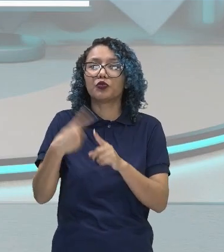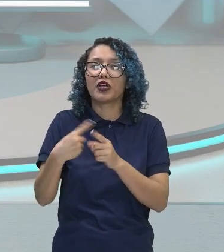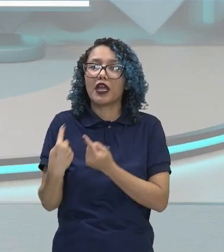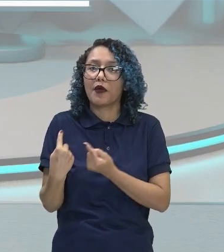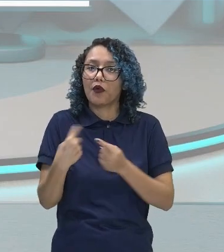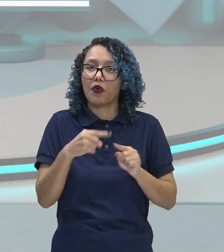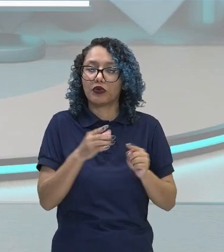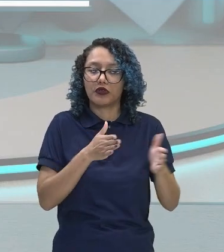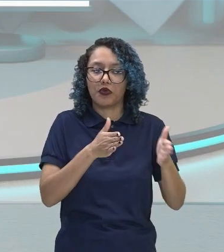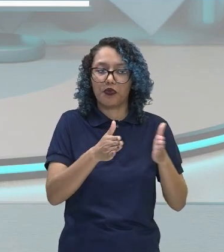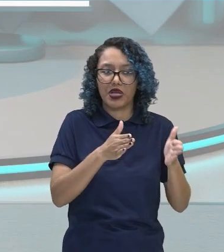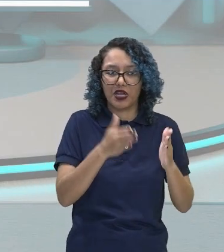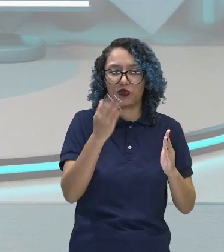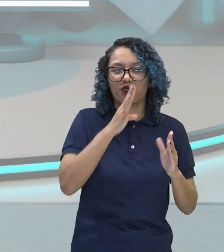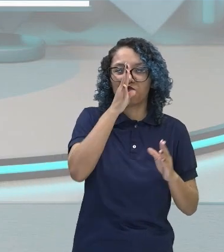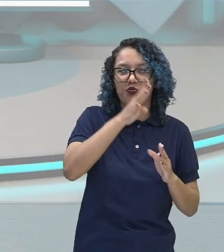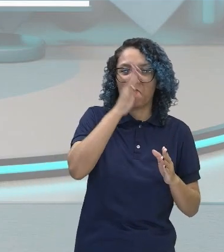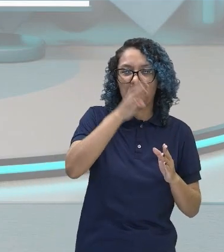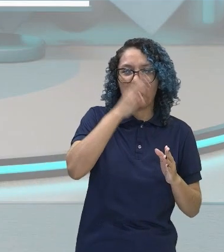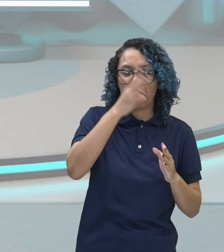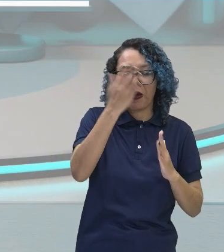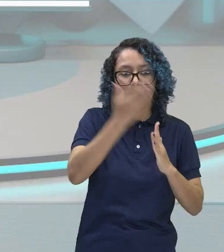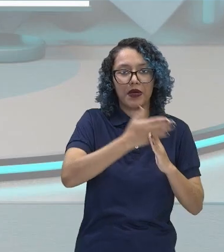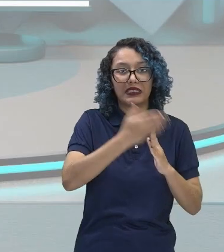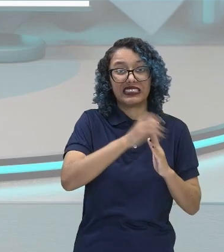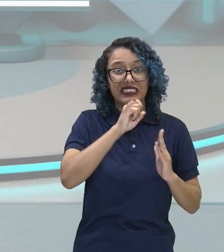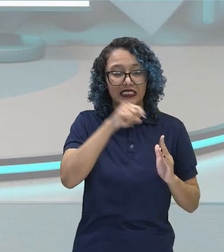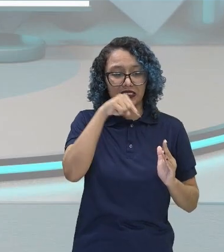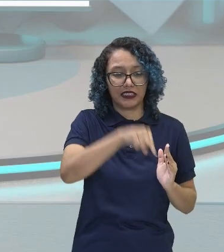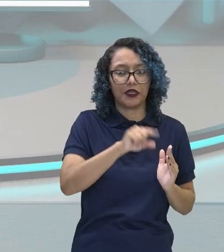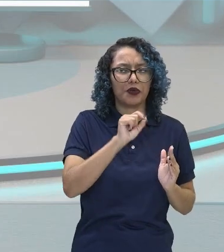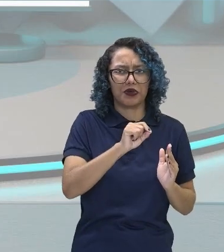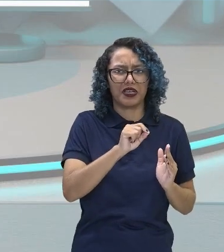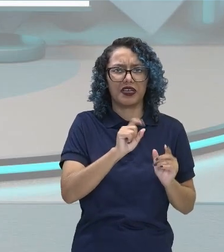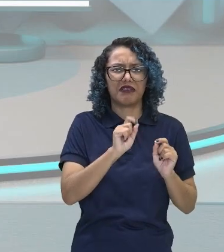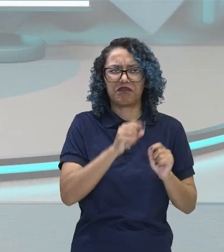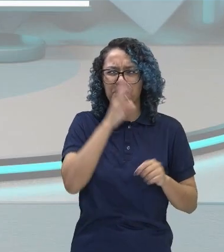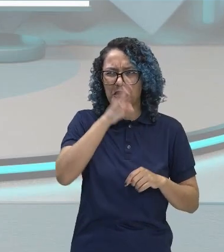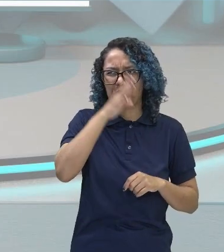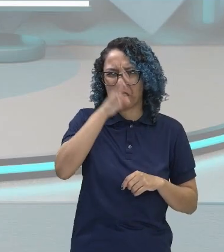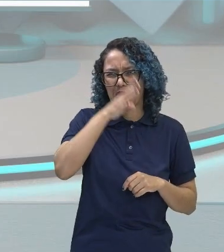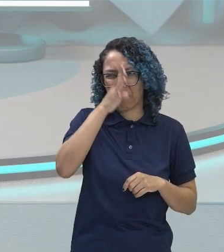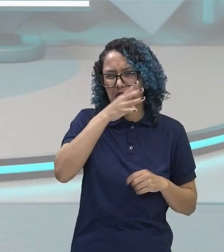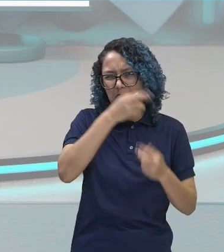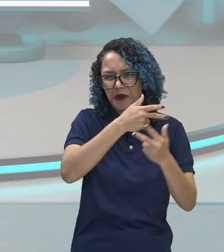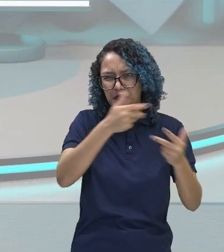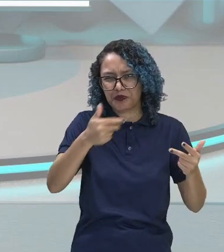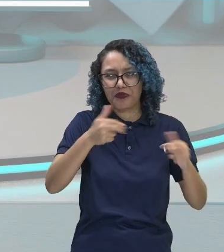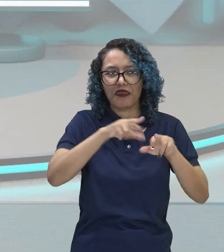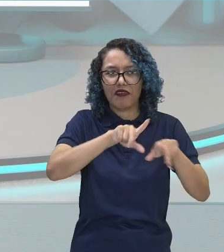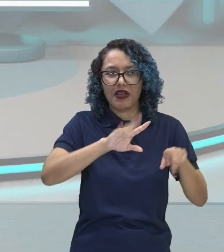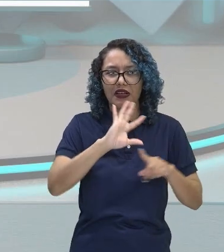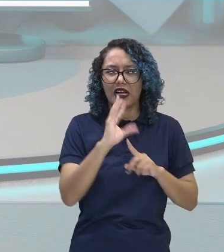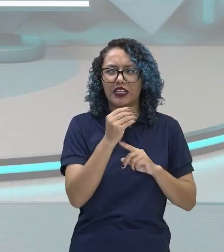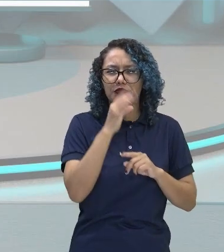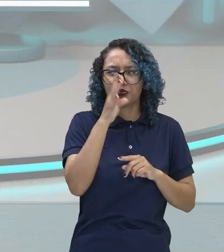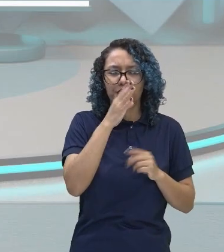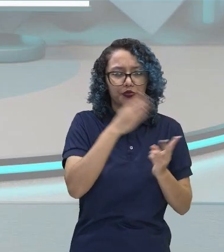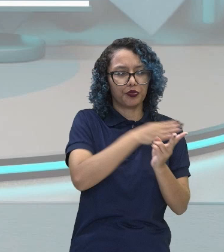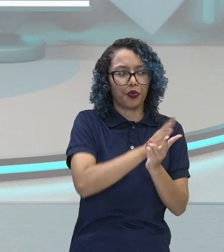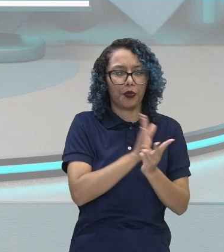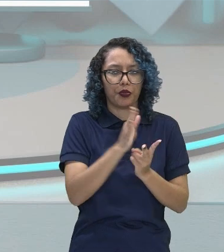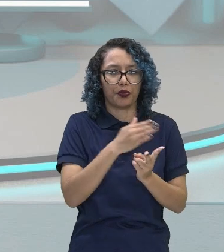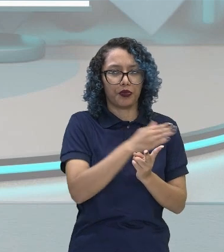os exageros do barroco. Se lá no barroco tudo era rebuscado, exagerado, com aquela dualidade